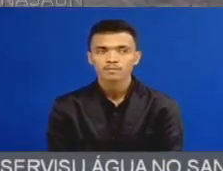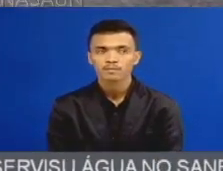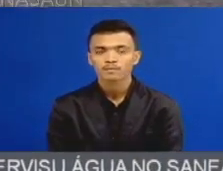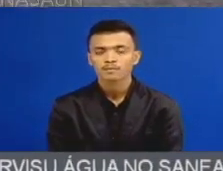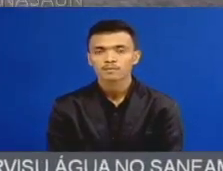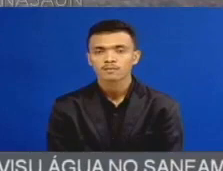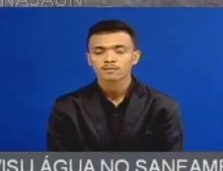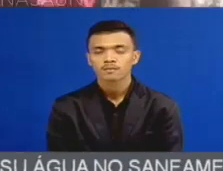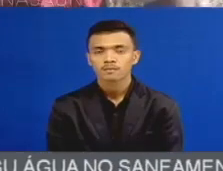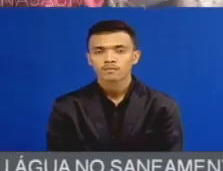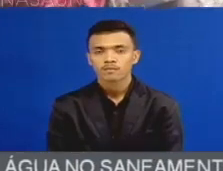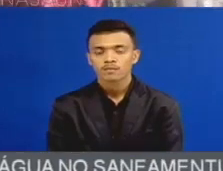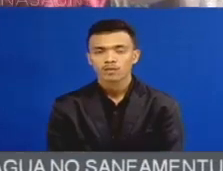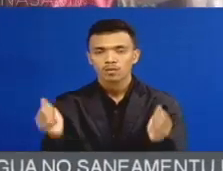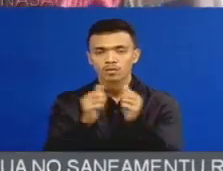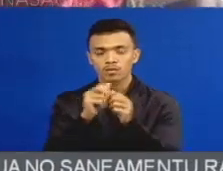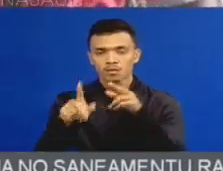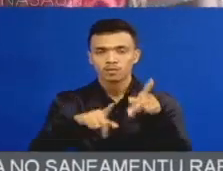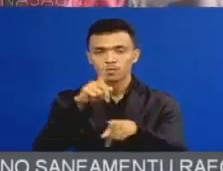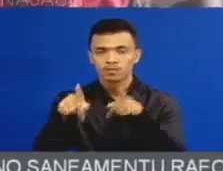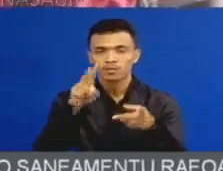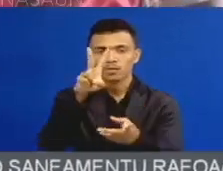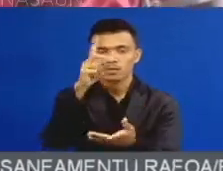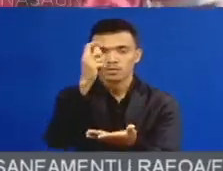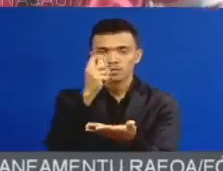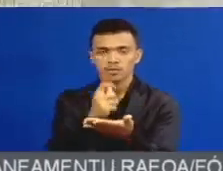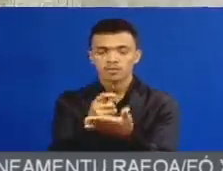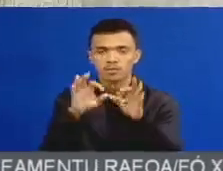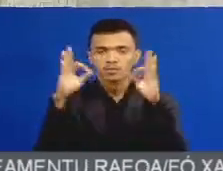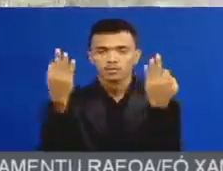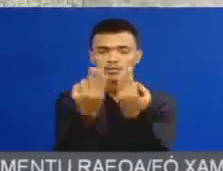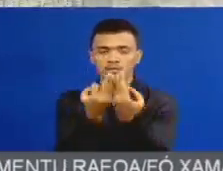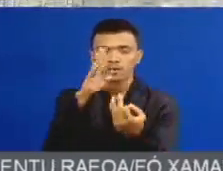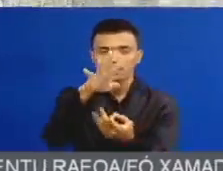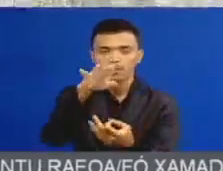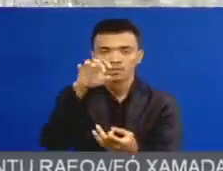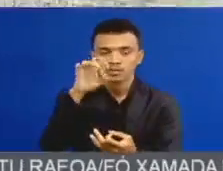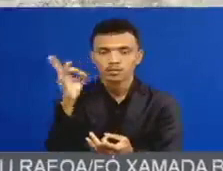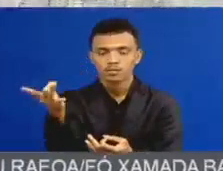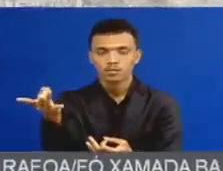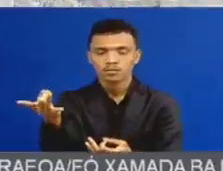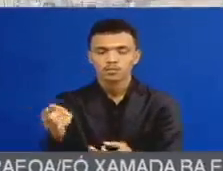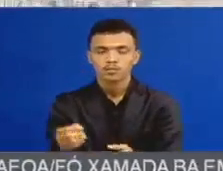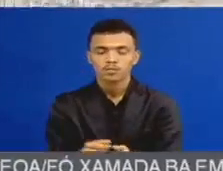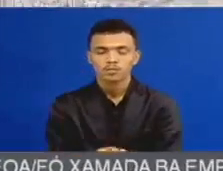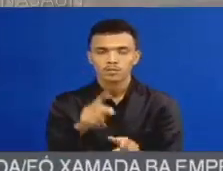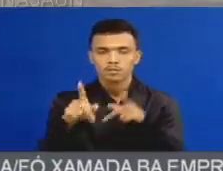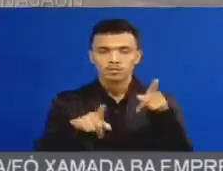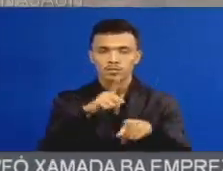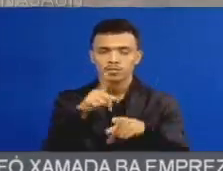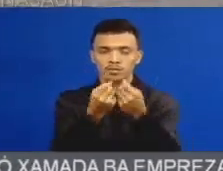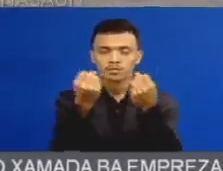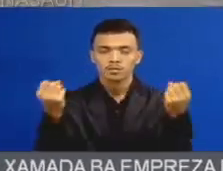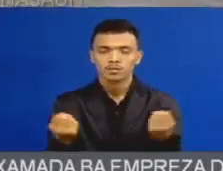Raimate, Nosare, hunia populasan rihun rua resin, no umakain atus hat walunolo. Enquanto populasan iha